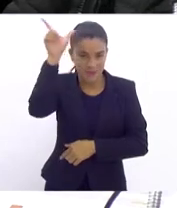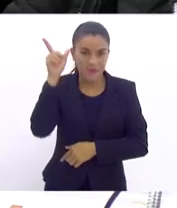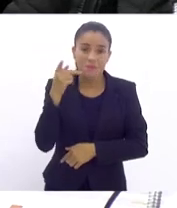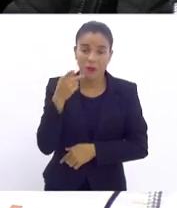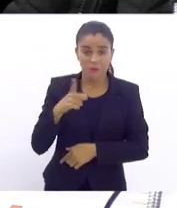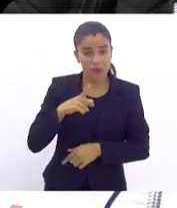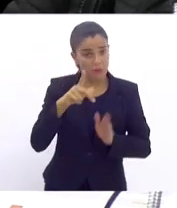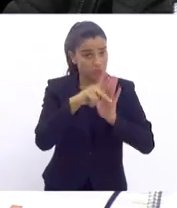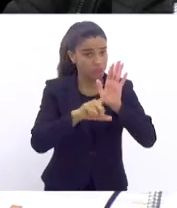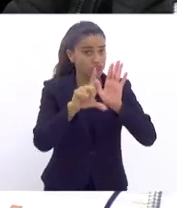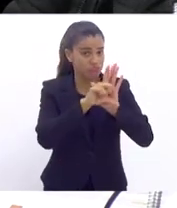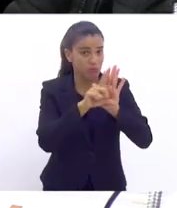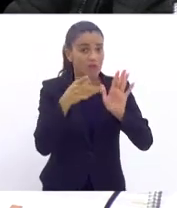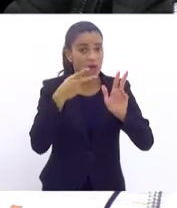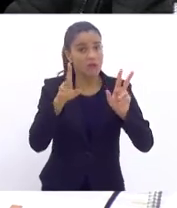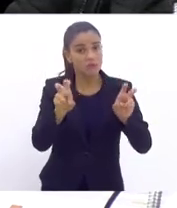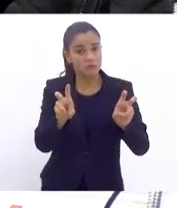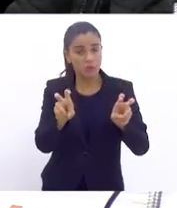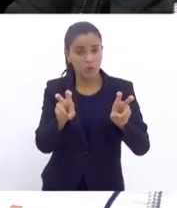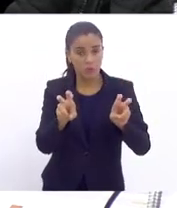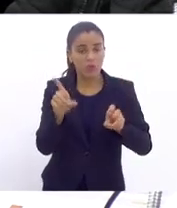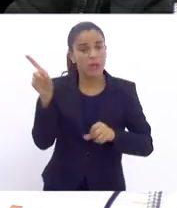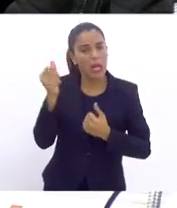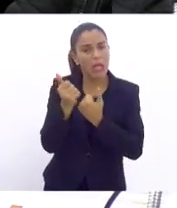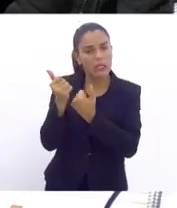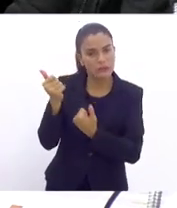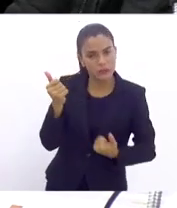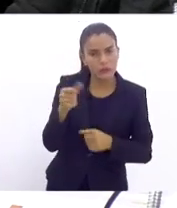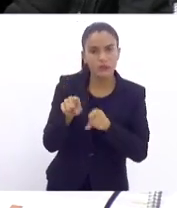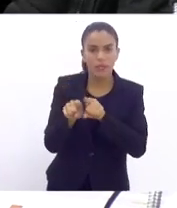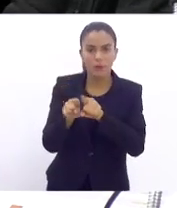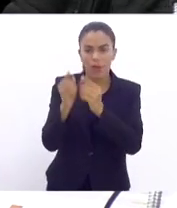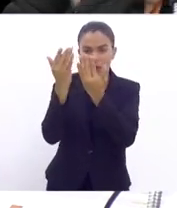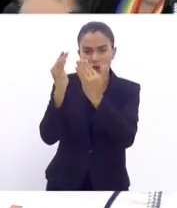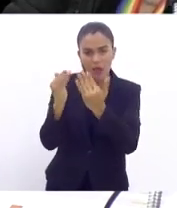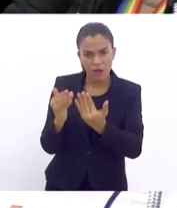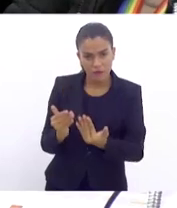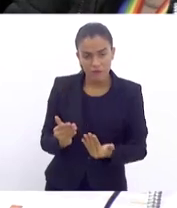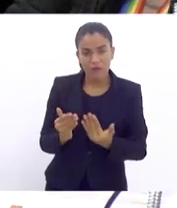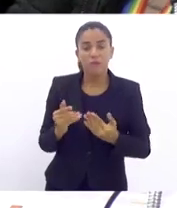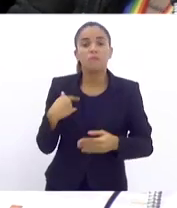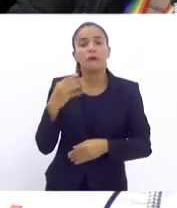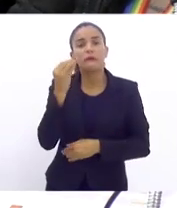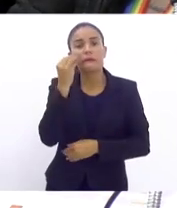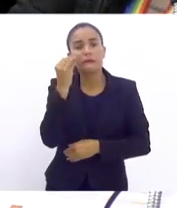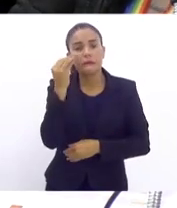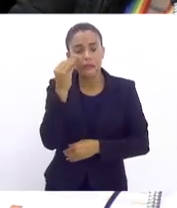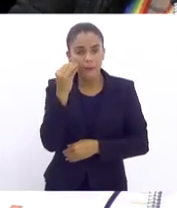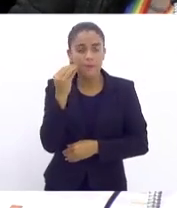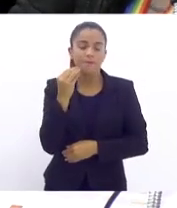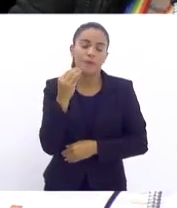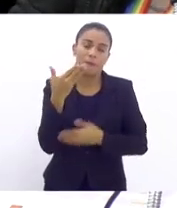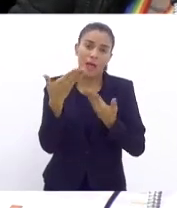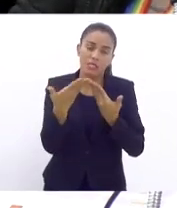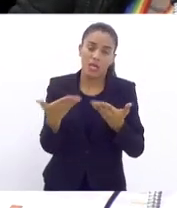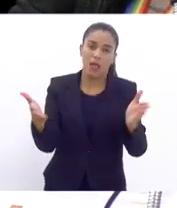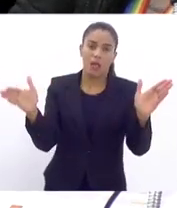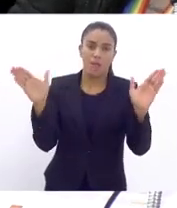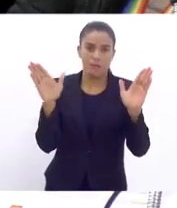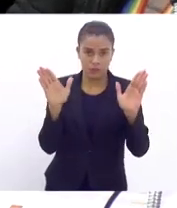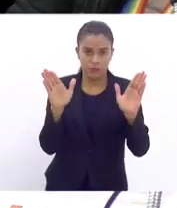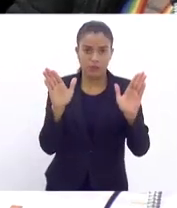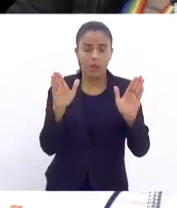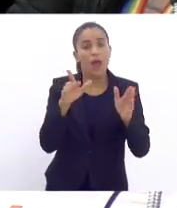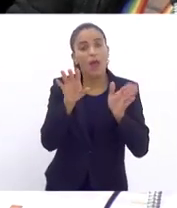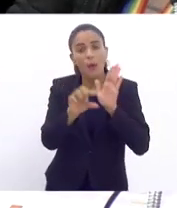lei que trata desse tema a gente lá na nossa Assessoria a gente fez uma avaliação de Talvez para fazer uma coisa abrangente de todos o ideal